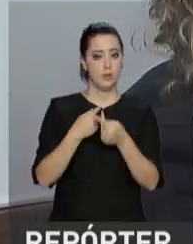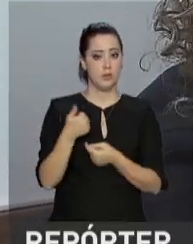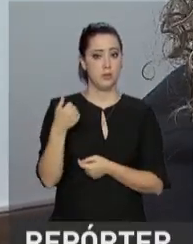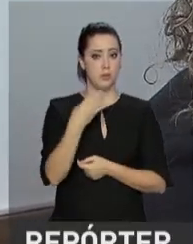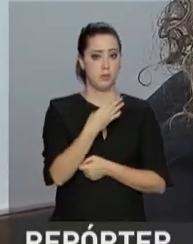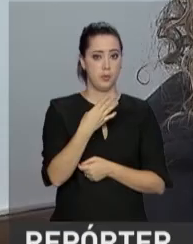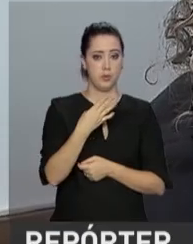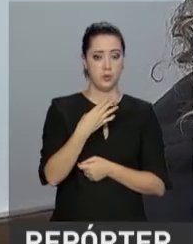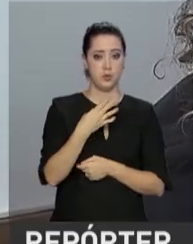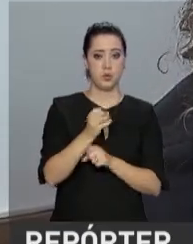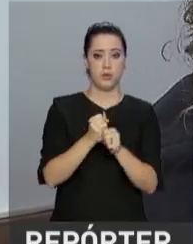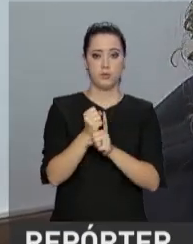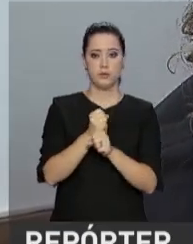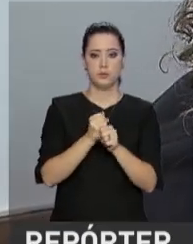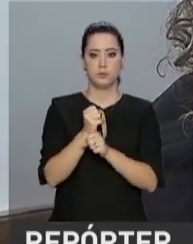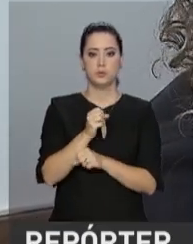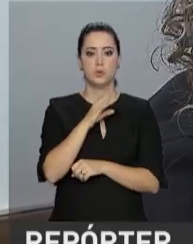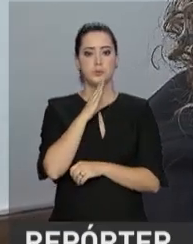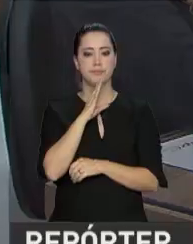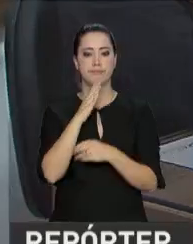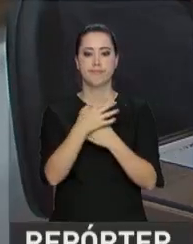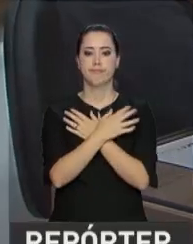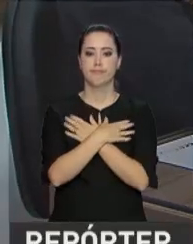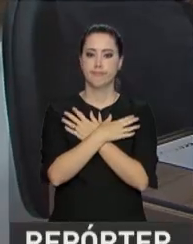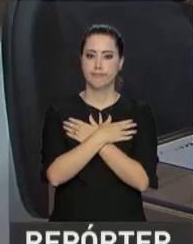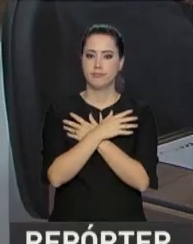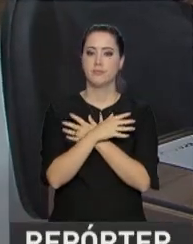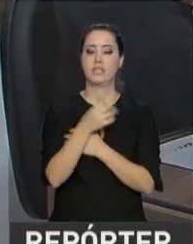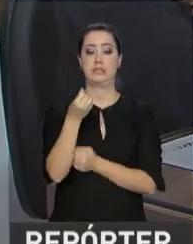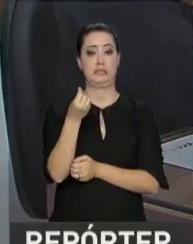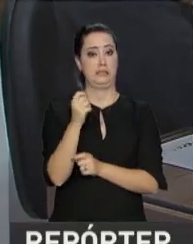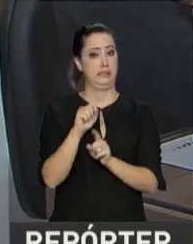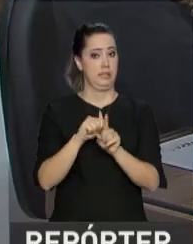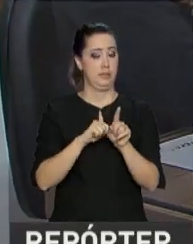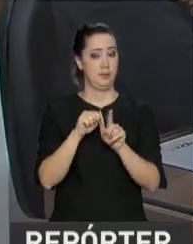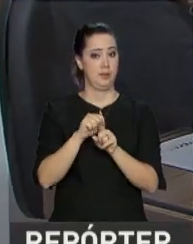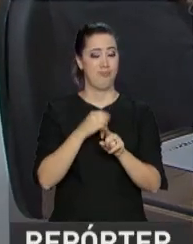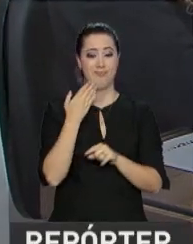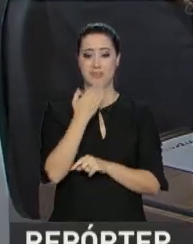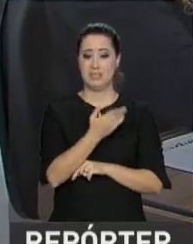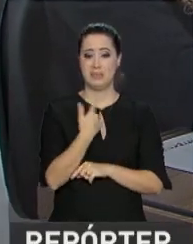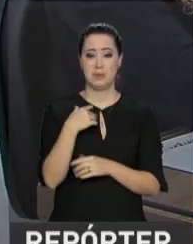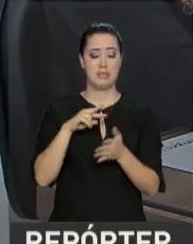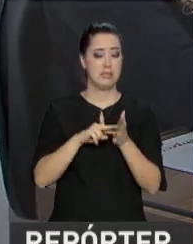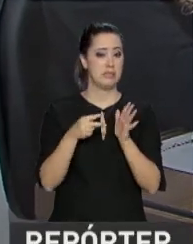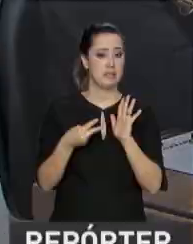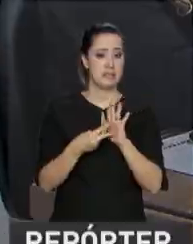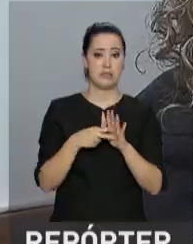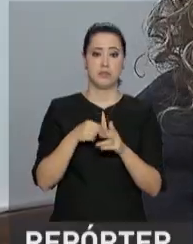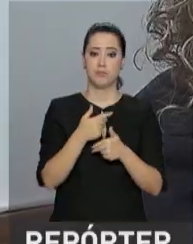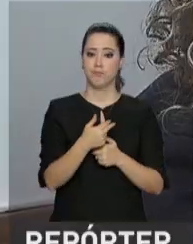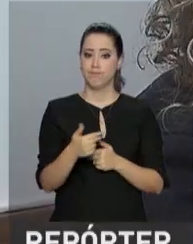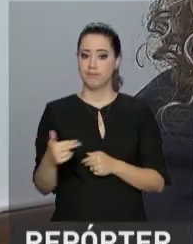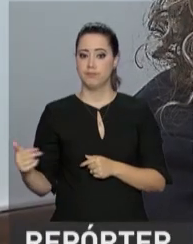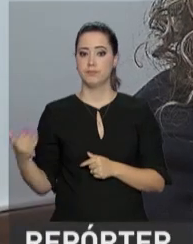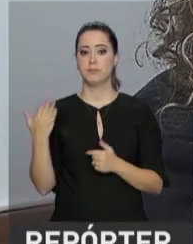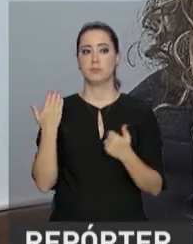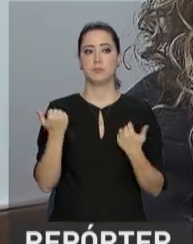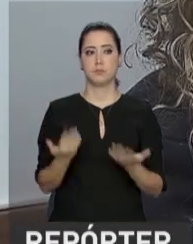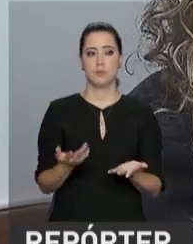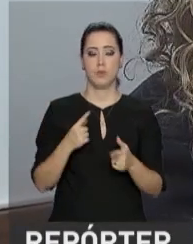anos janaína conheceu o desemprego foram seis meses que pra ela representaram uma eternidade